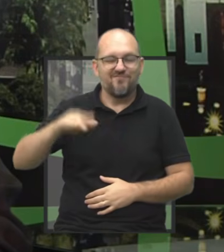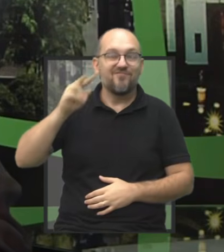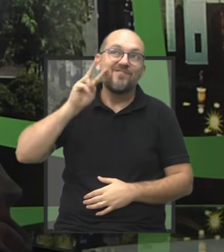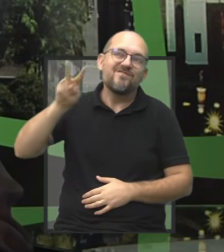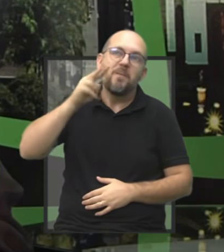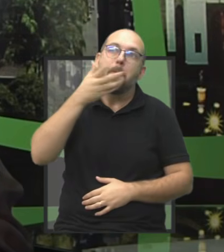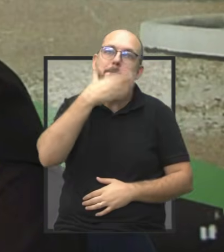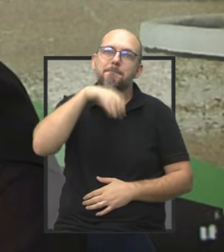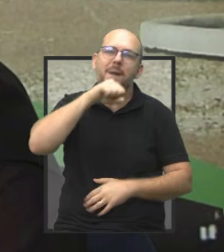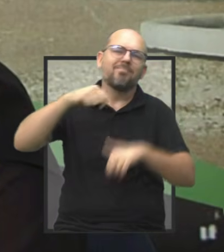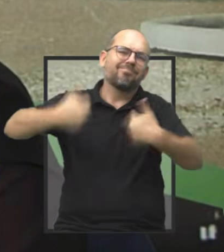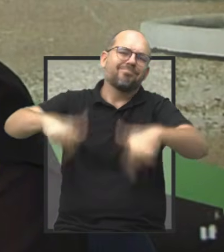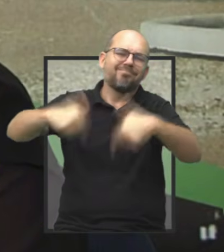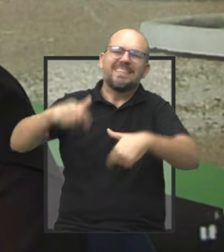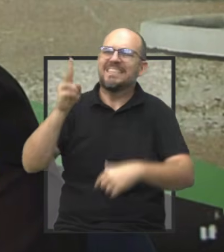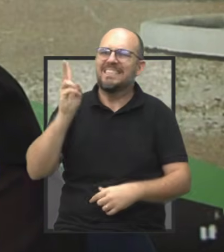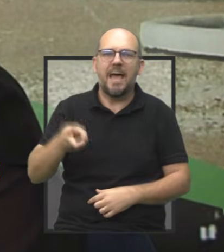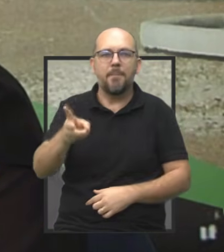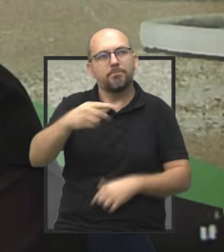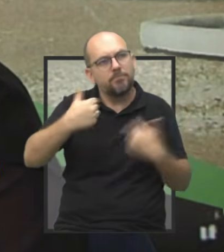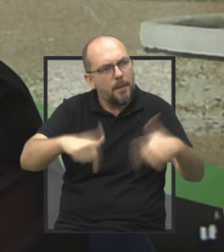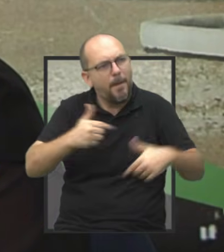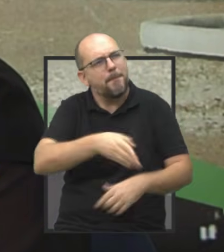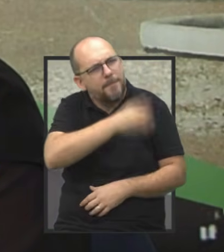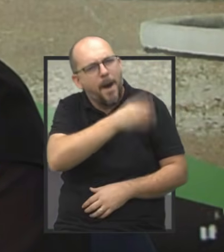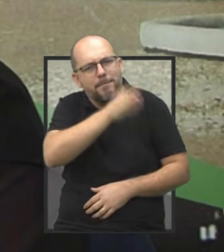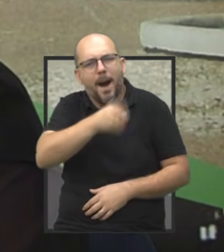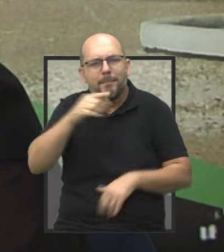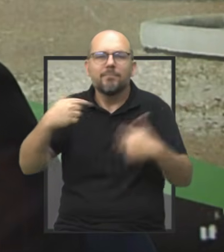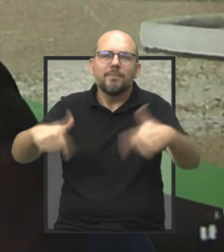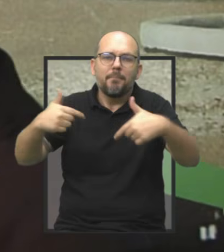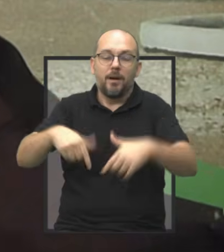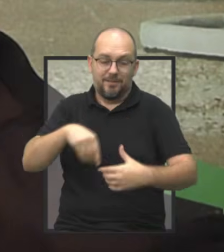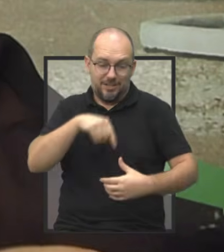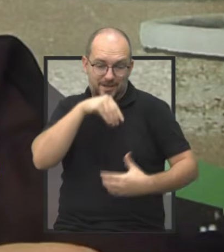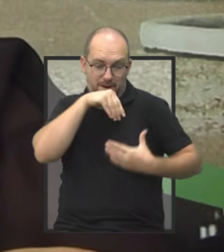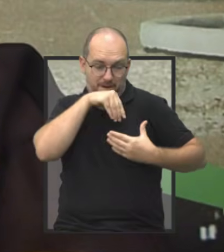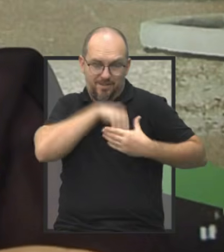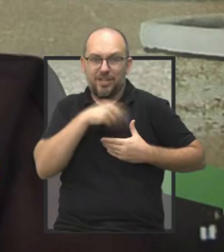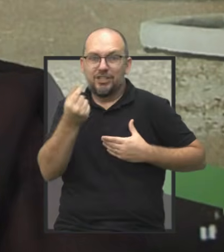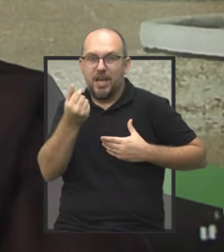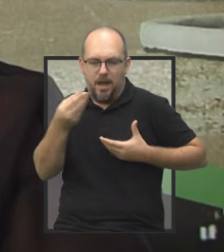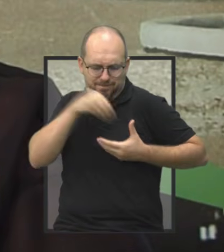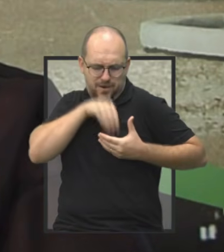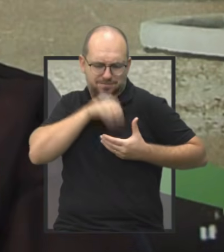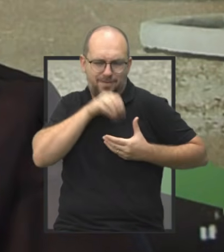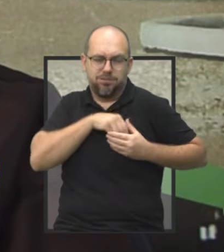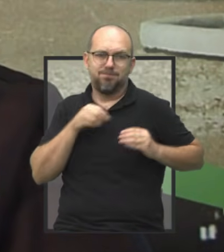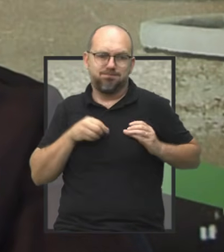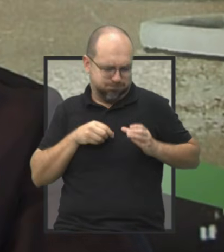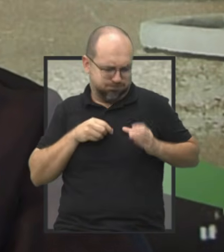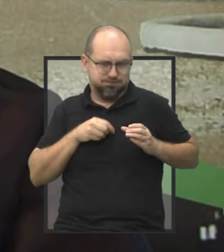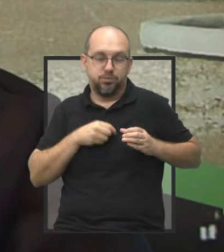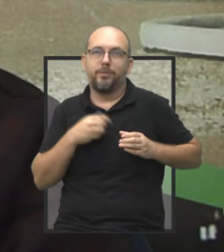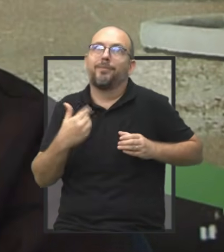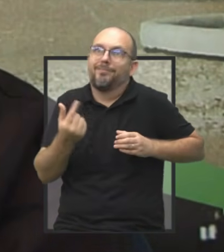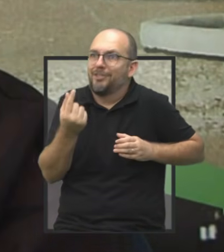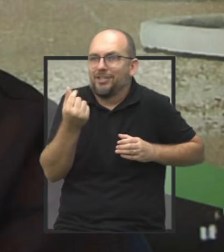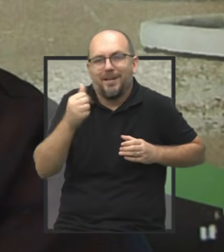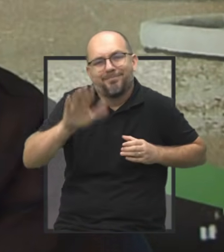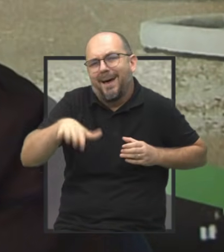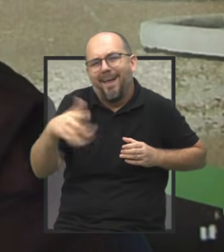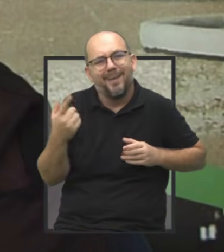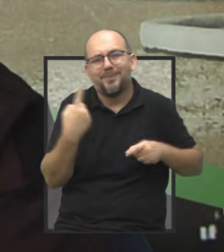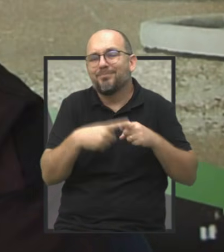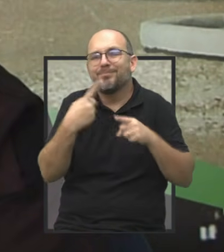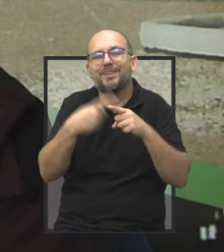do meu pai trabalhando. Meu pai sempre correndo. Meu pai com o bolso dele cheio de dinheiro, coitadinho. Que dinheiro,